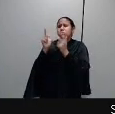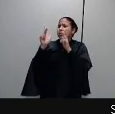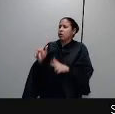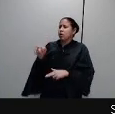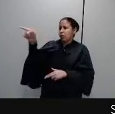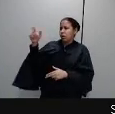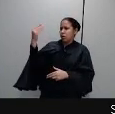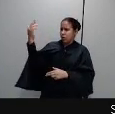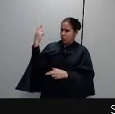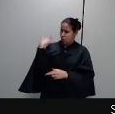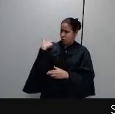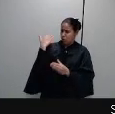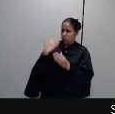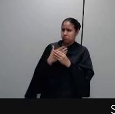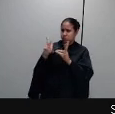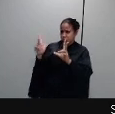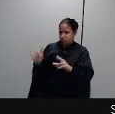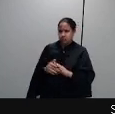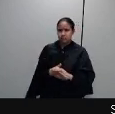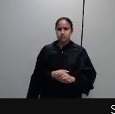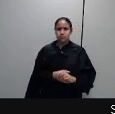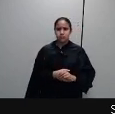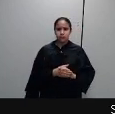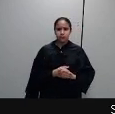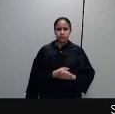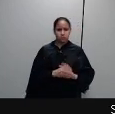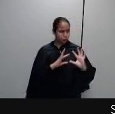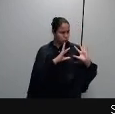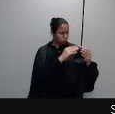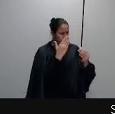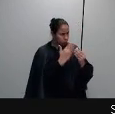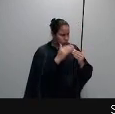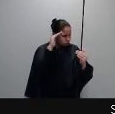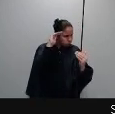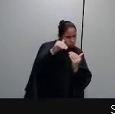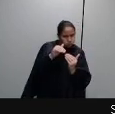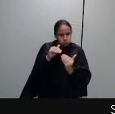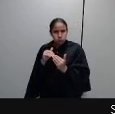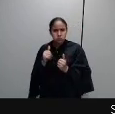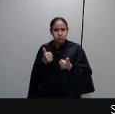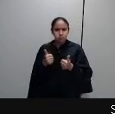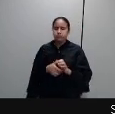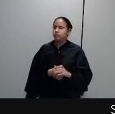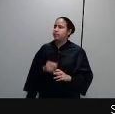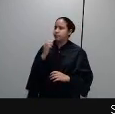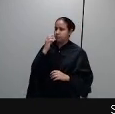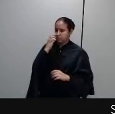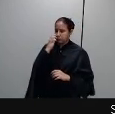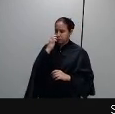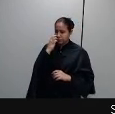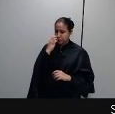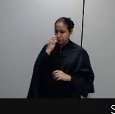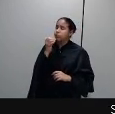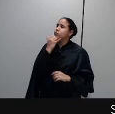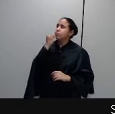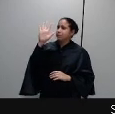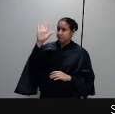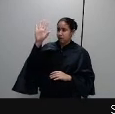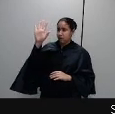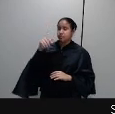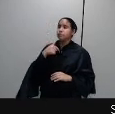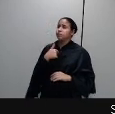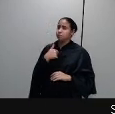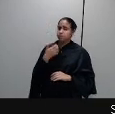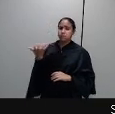torneira se o presidente eu gostaria de fazer uma ponderação no sentido oposto